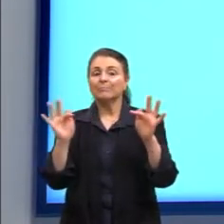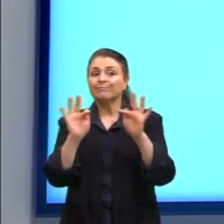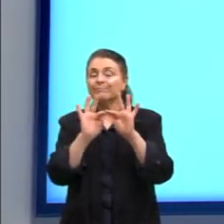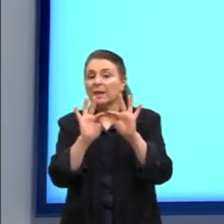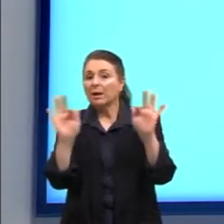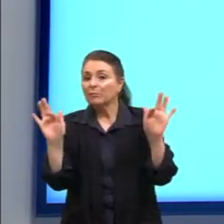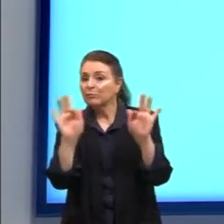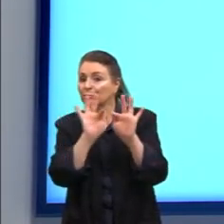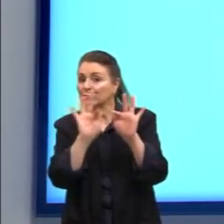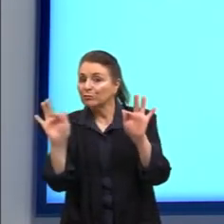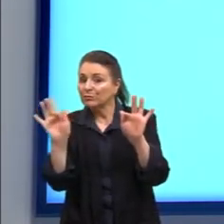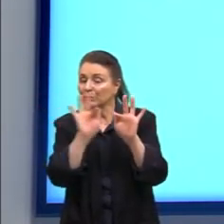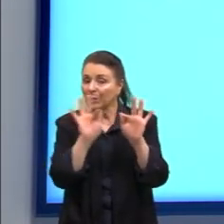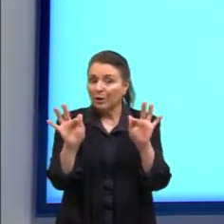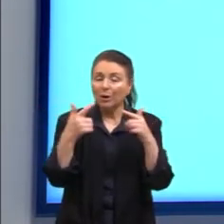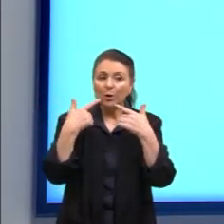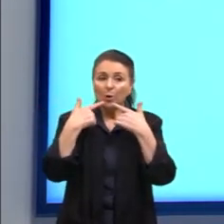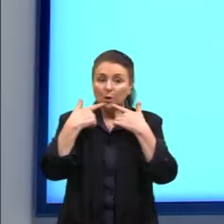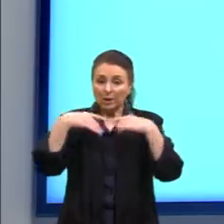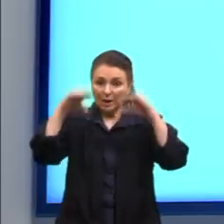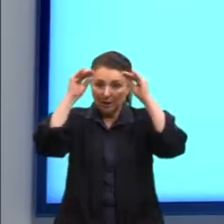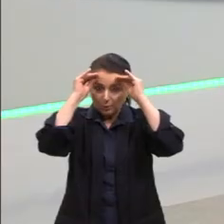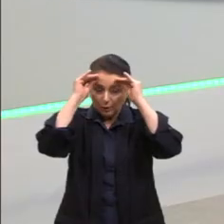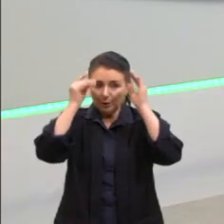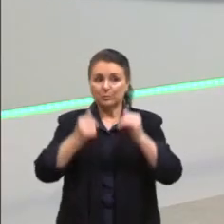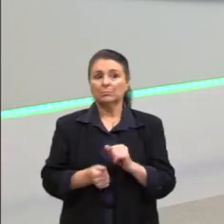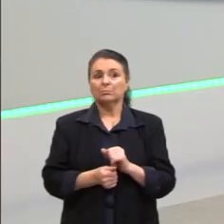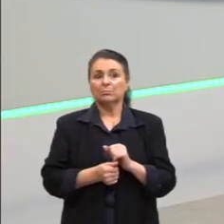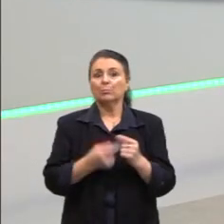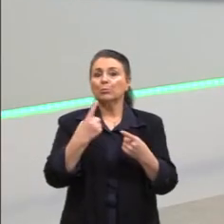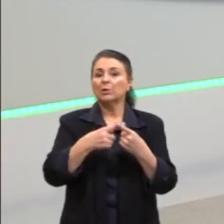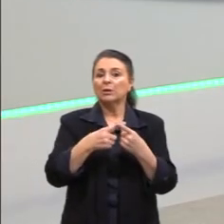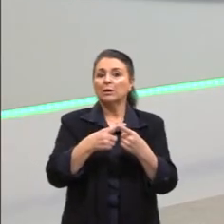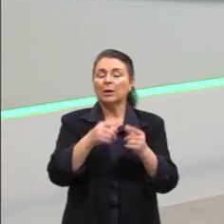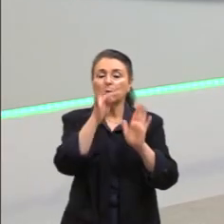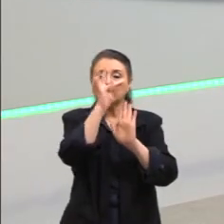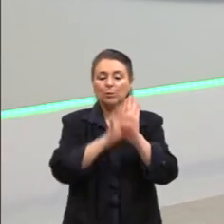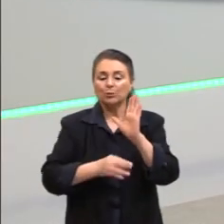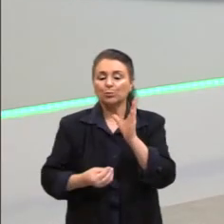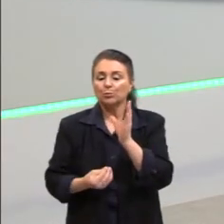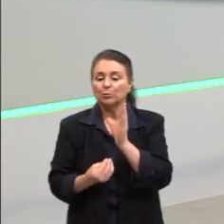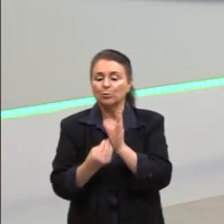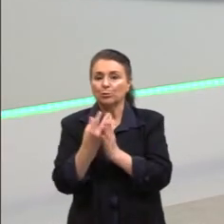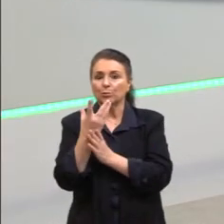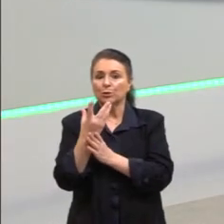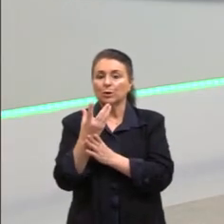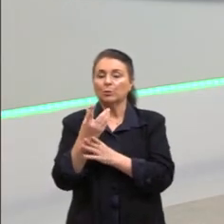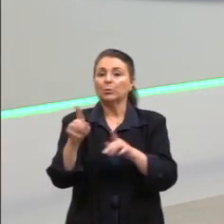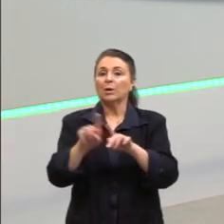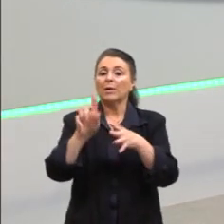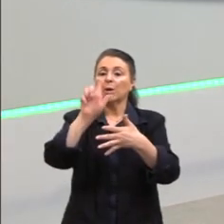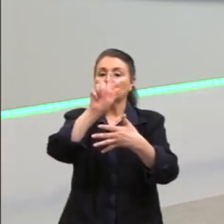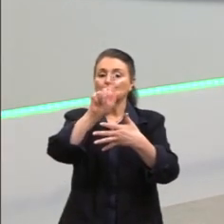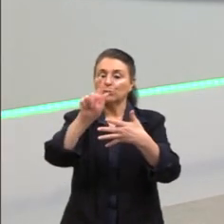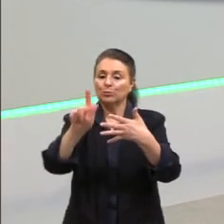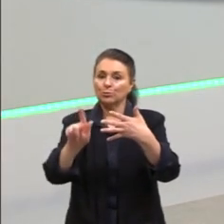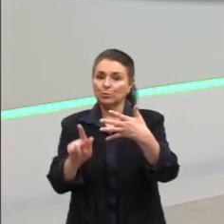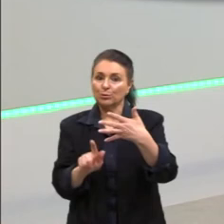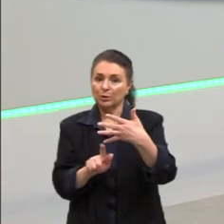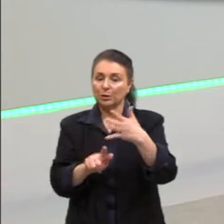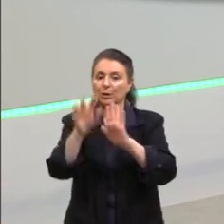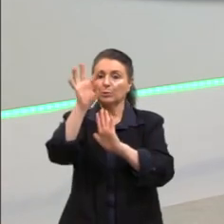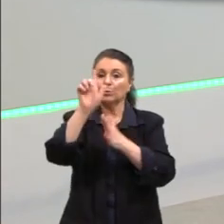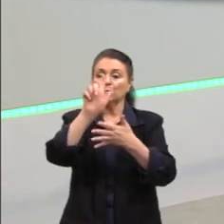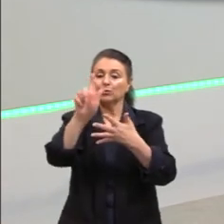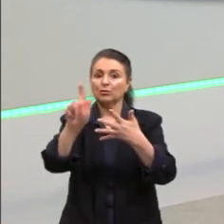né? Com que função cada texto é produzido. A questão dos gêneros textuais, isso foi um assunto